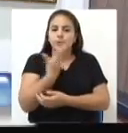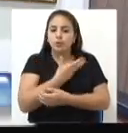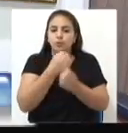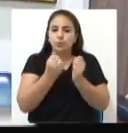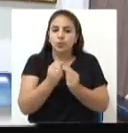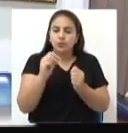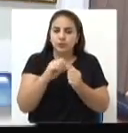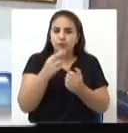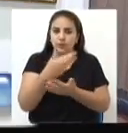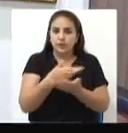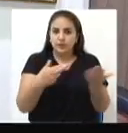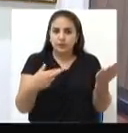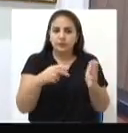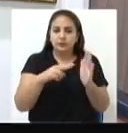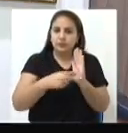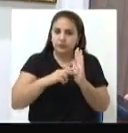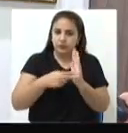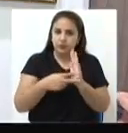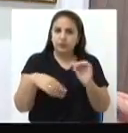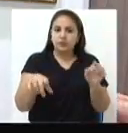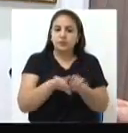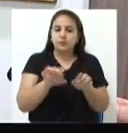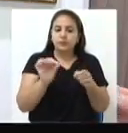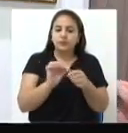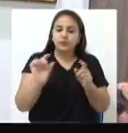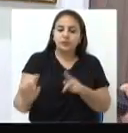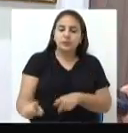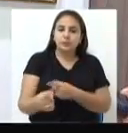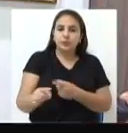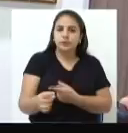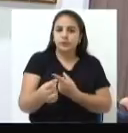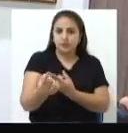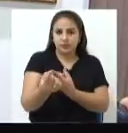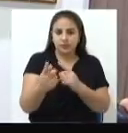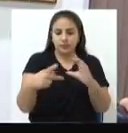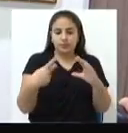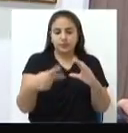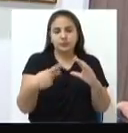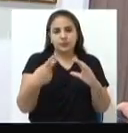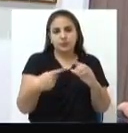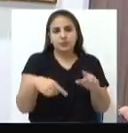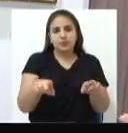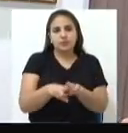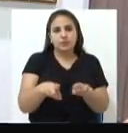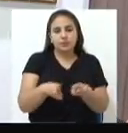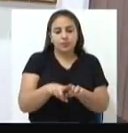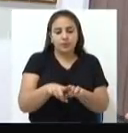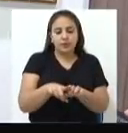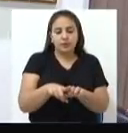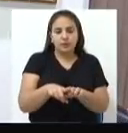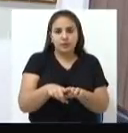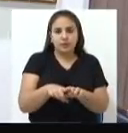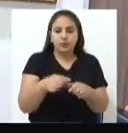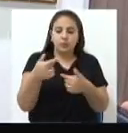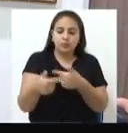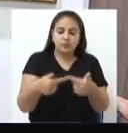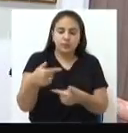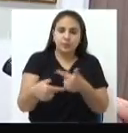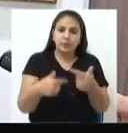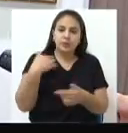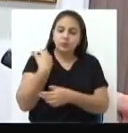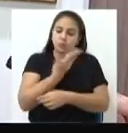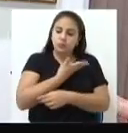um relatório para o sindicato, o Sindilimp, que fez essa provocação para a Câmara de Vereadores, mas também os trabalhadores